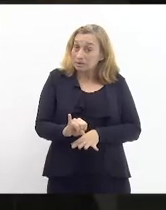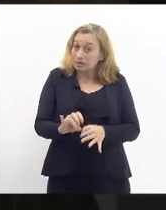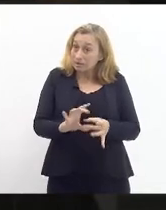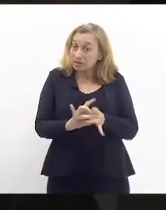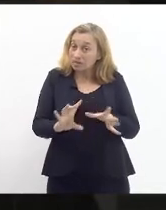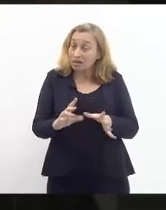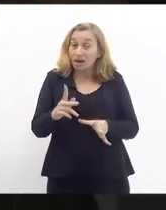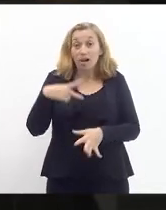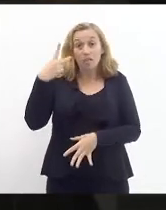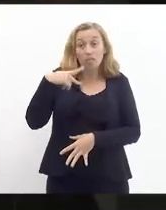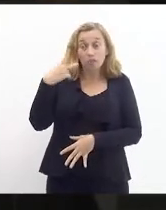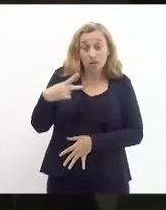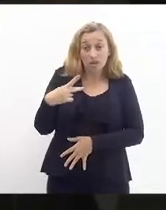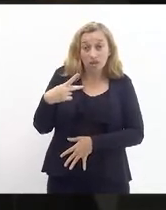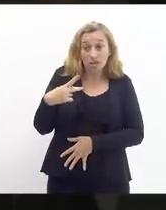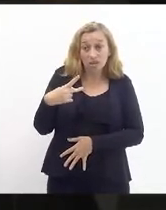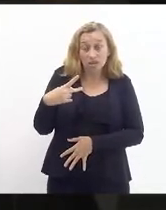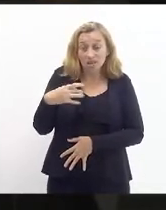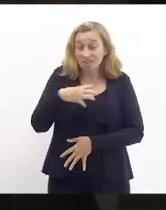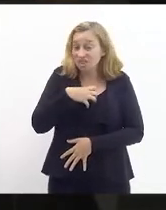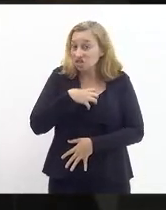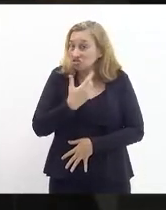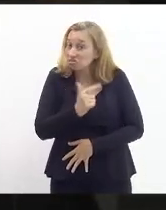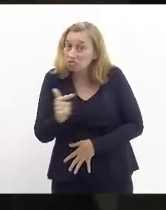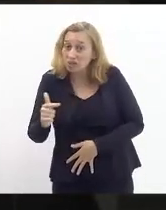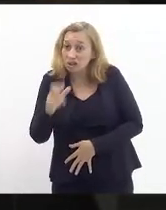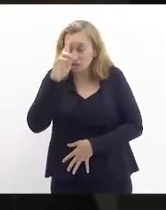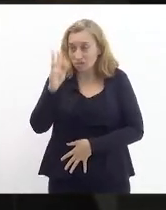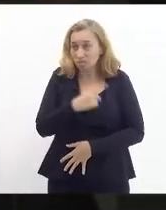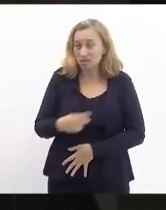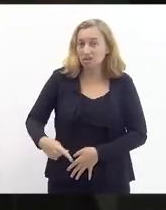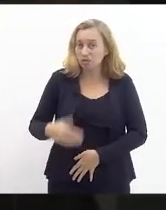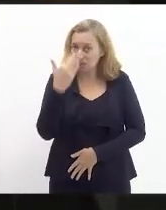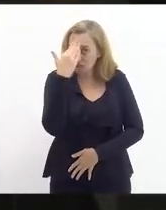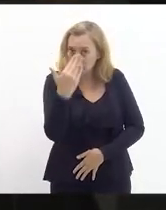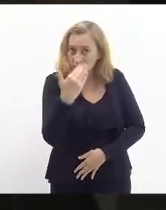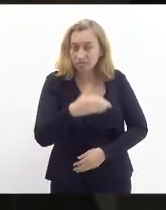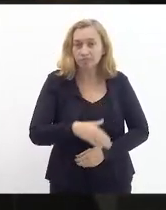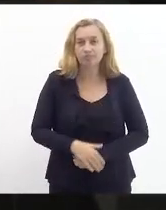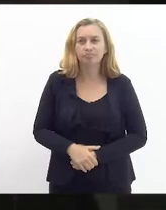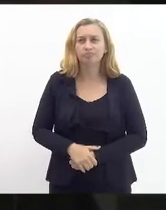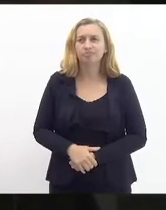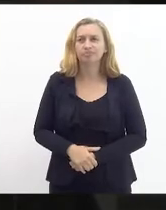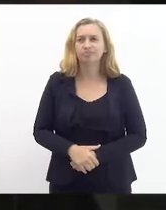política deixa de fazer sentido chora presente muito obrigado